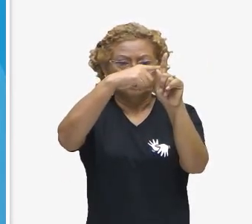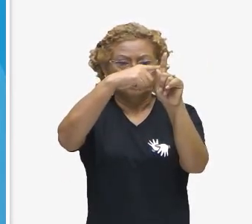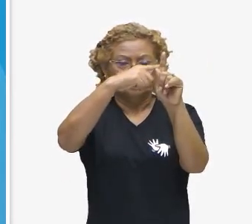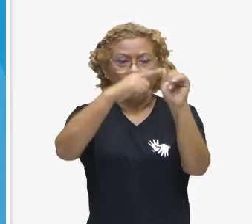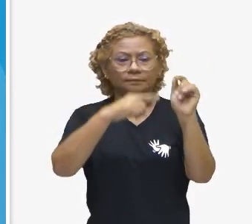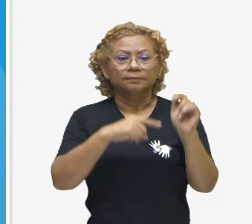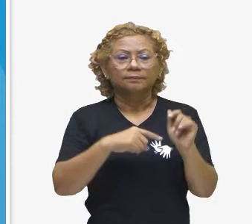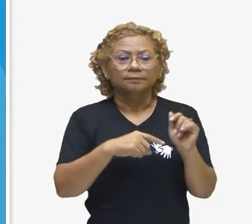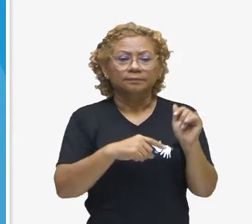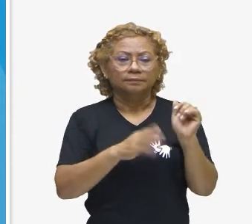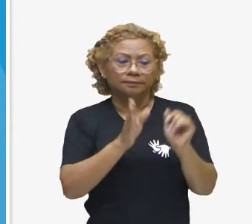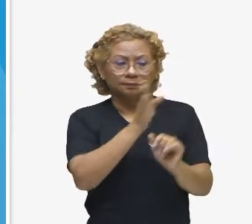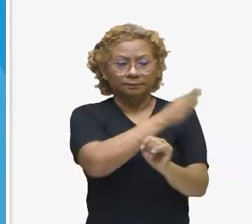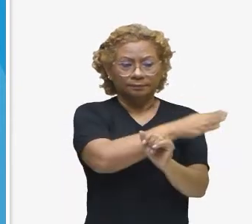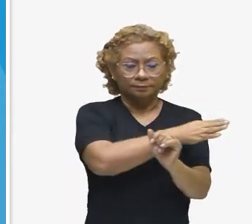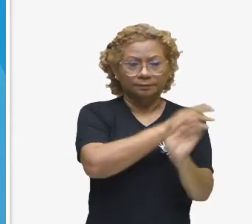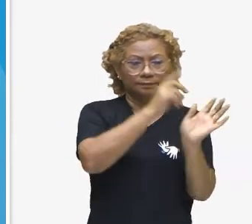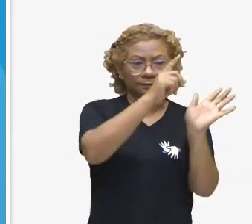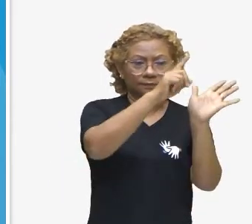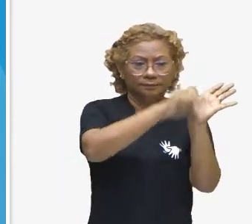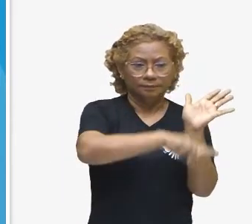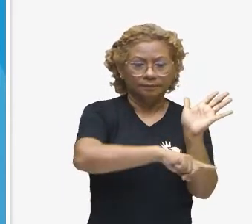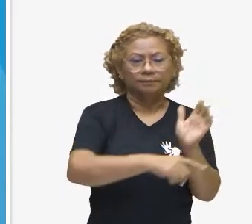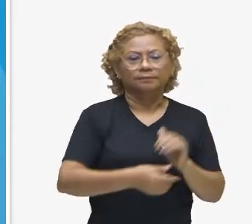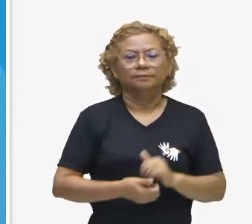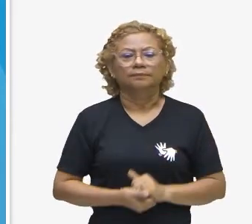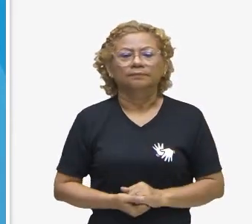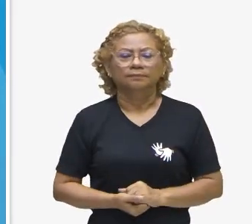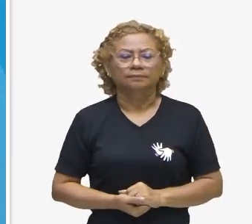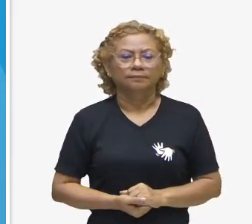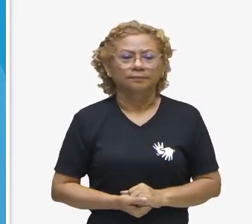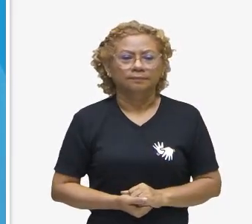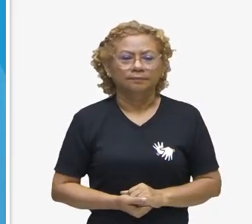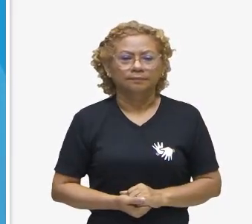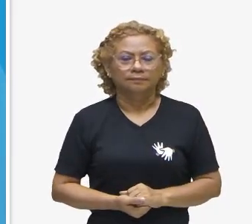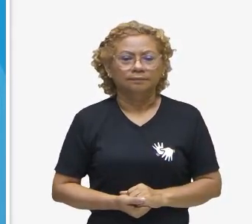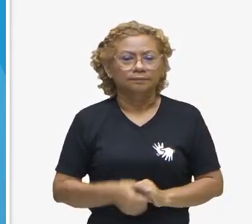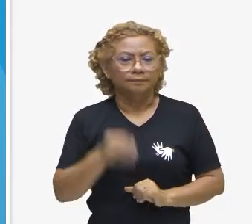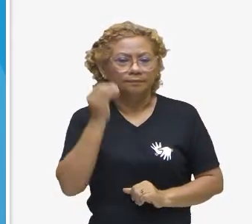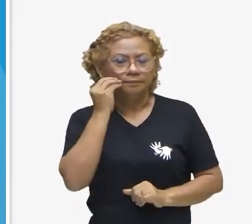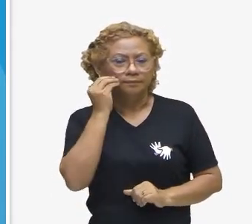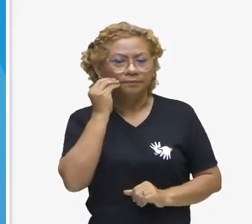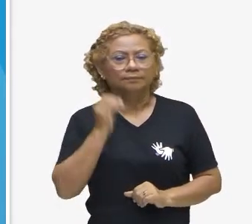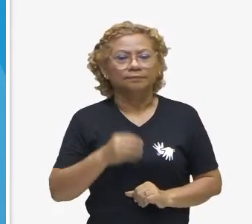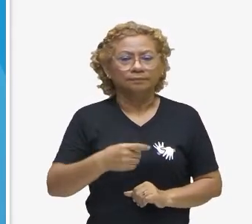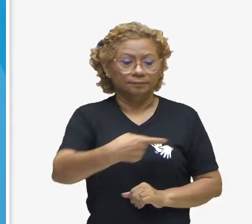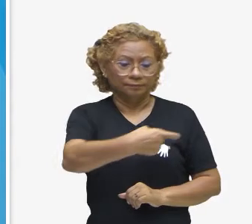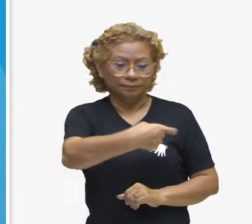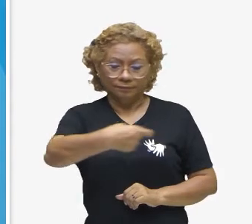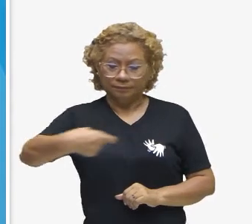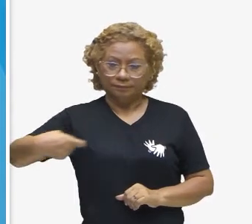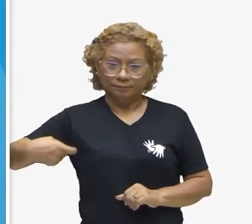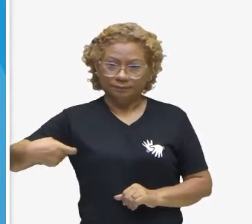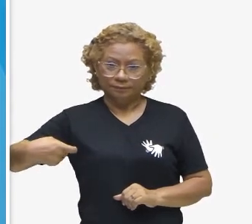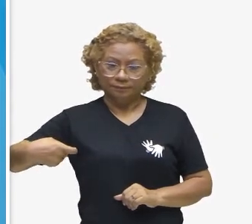quem? Eixo x. Vamos ter o quê?